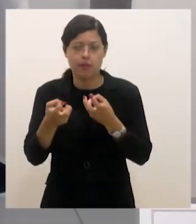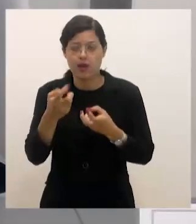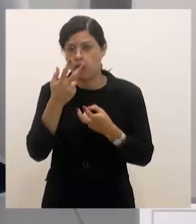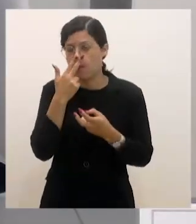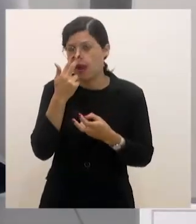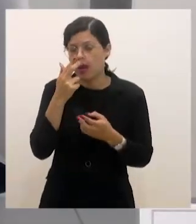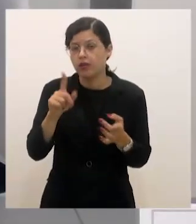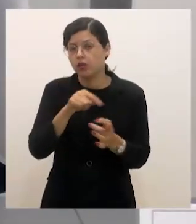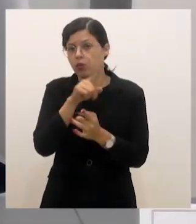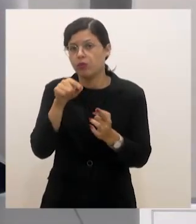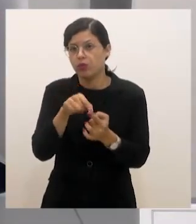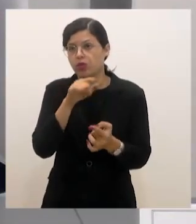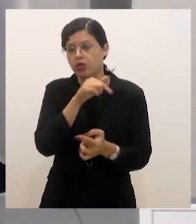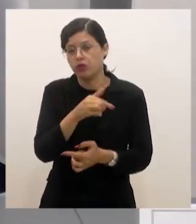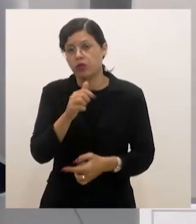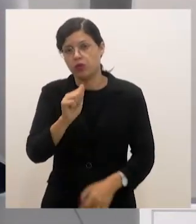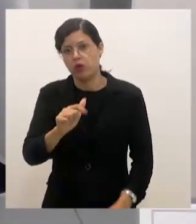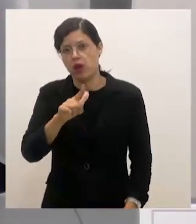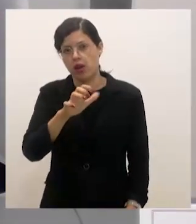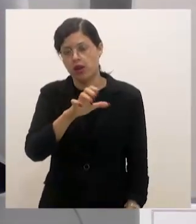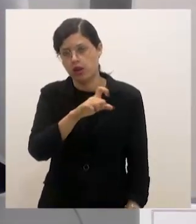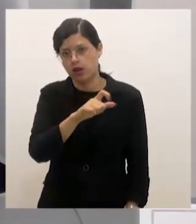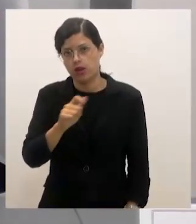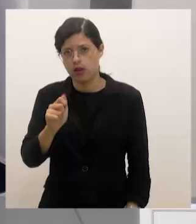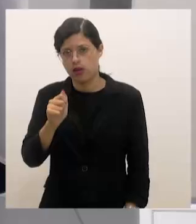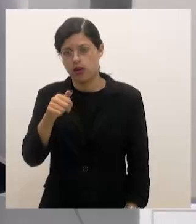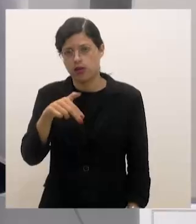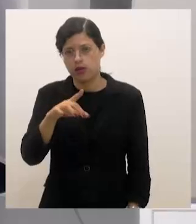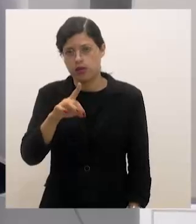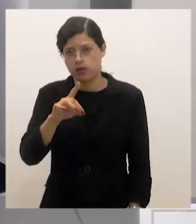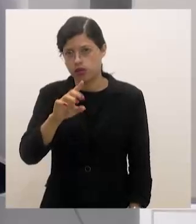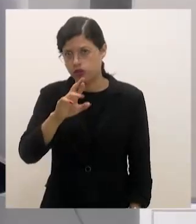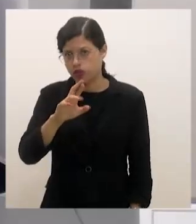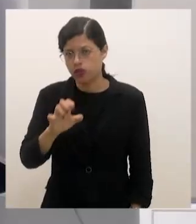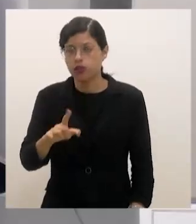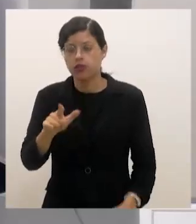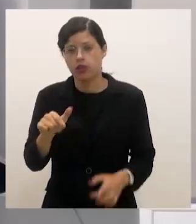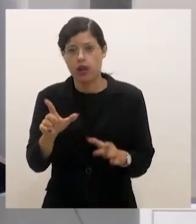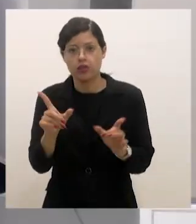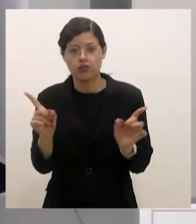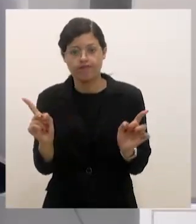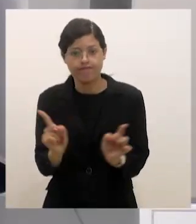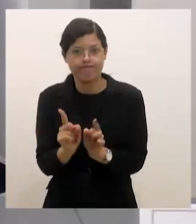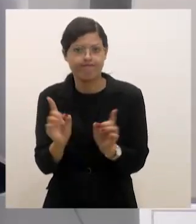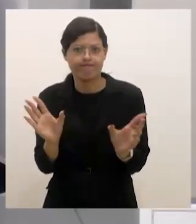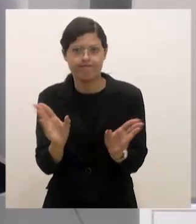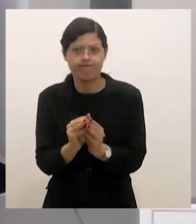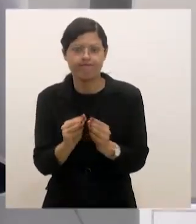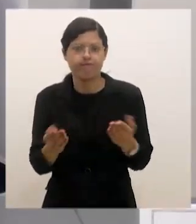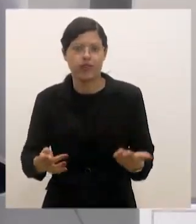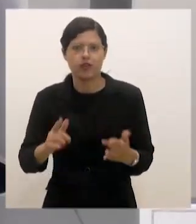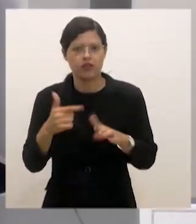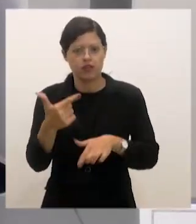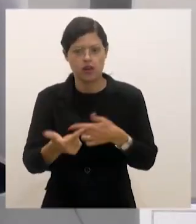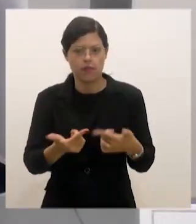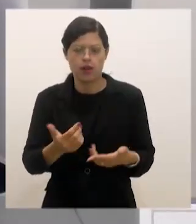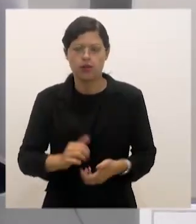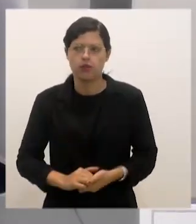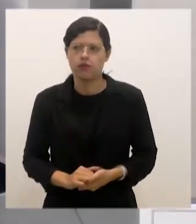é otimizar esse tipo de prestação. Mas Vossa Excelência não consegue uma Lógico, parte, todos. Mas, no caso da